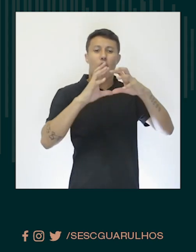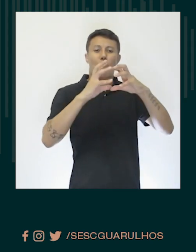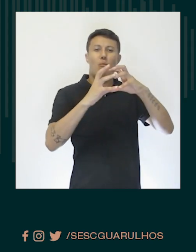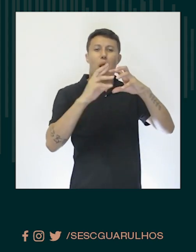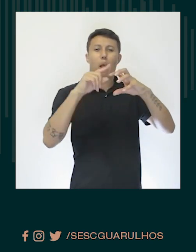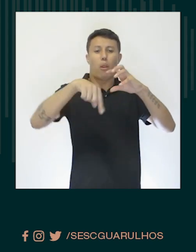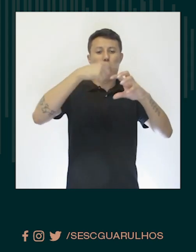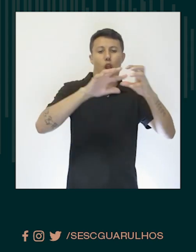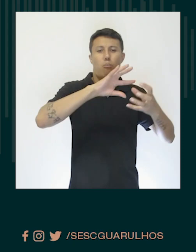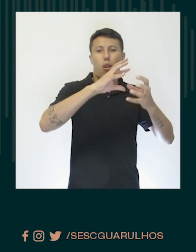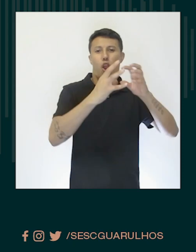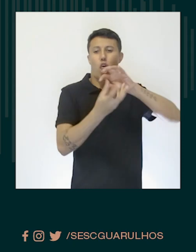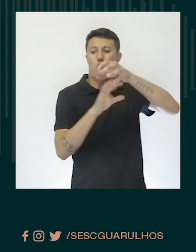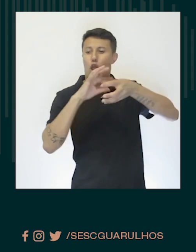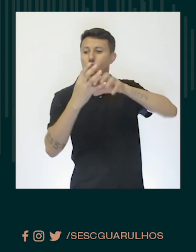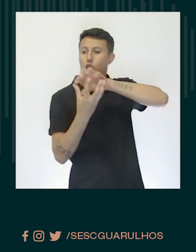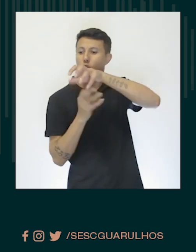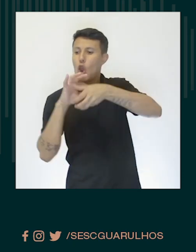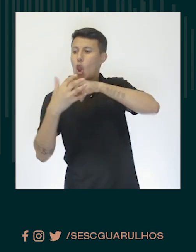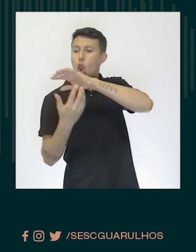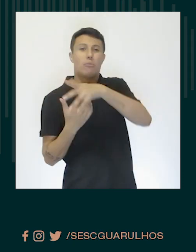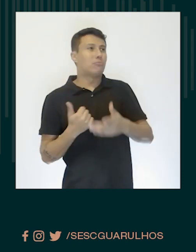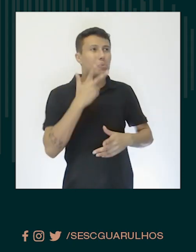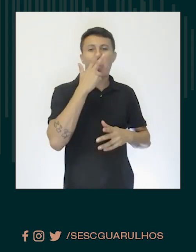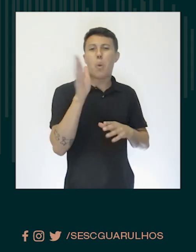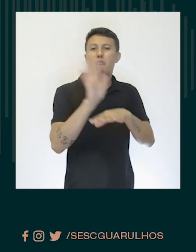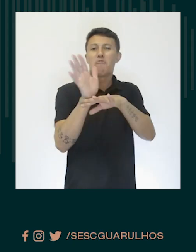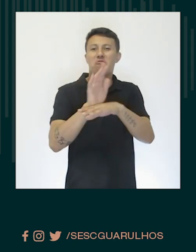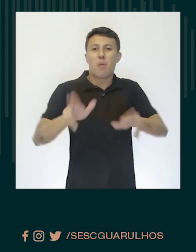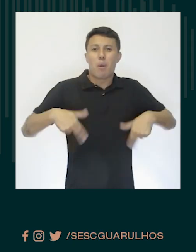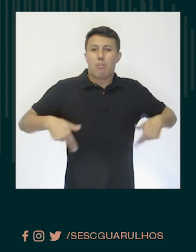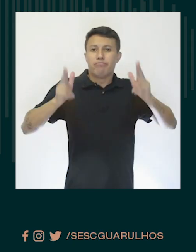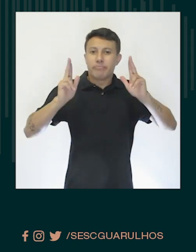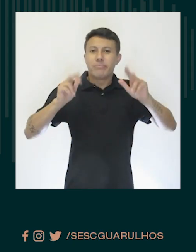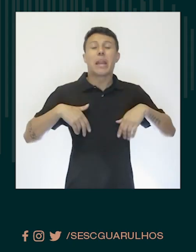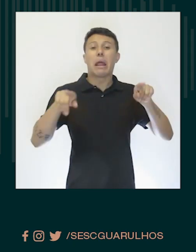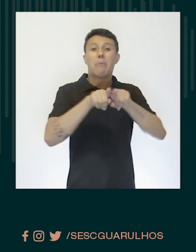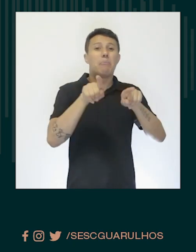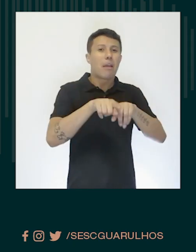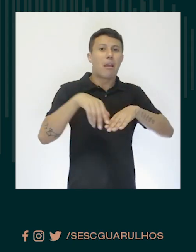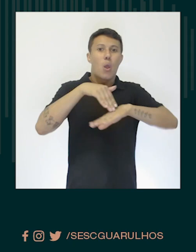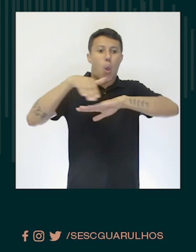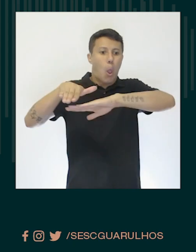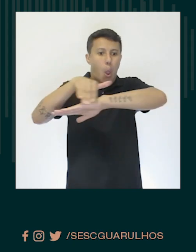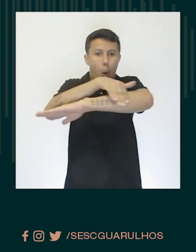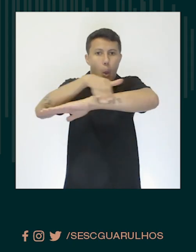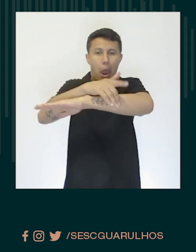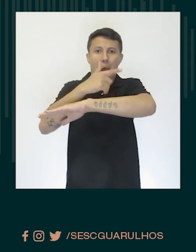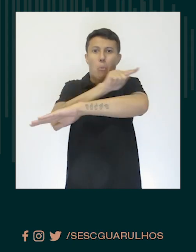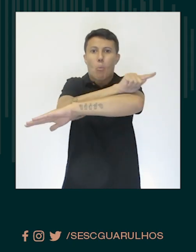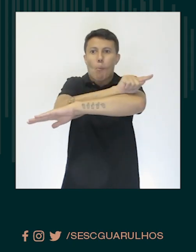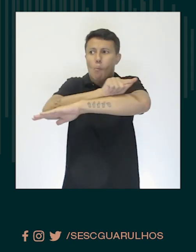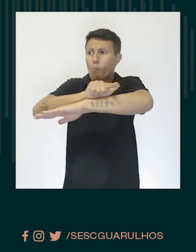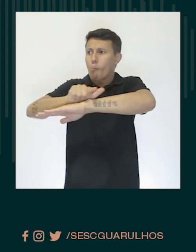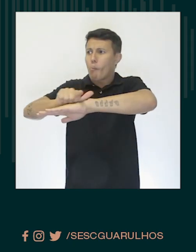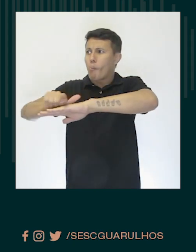Avenida Paulista, ou se não, vamos trazer aqui, calçadão, eu andei no calçadão sem ninguém, assim, tipo,